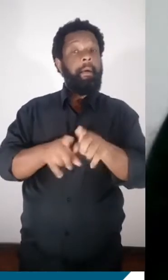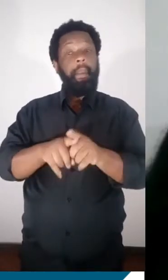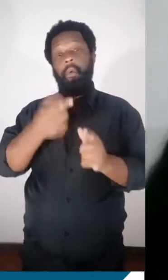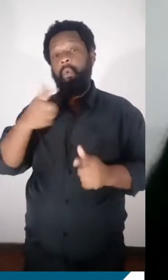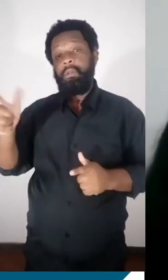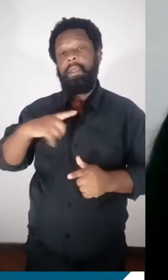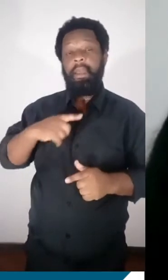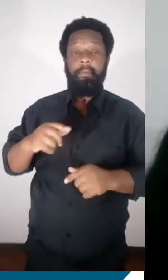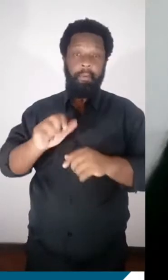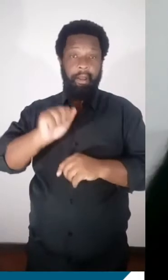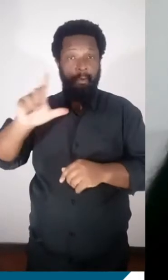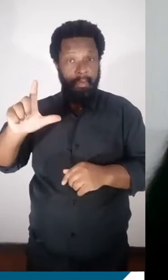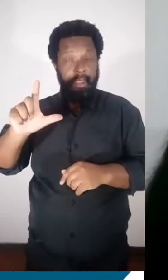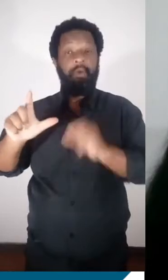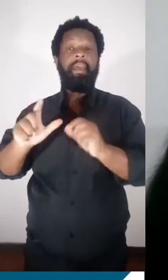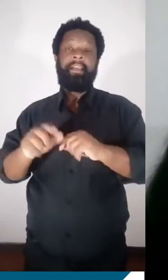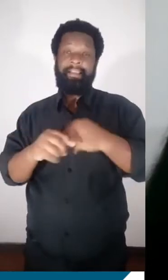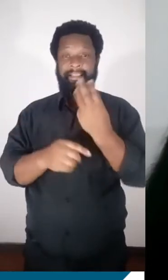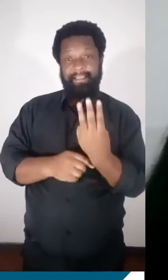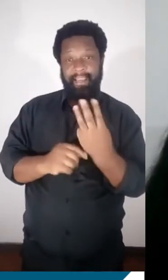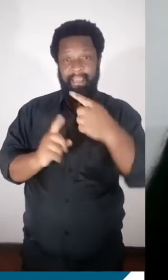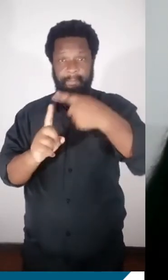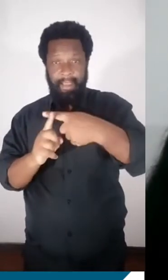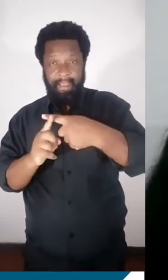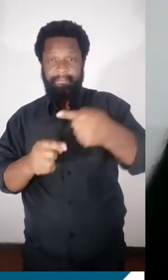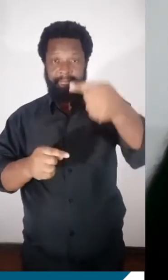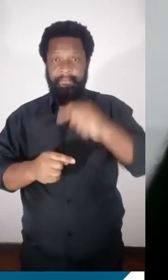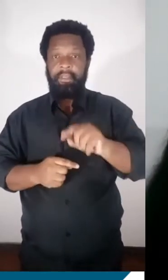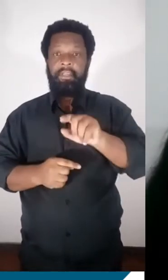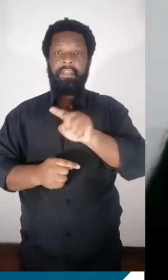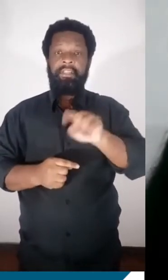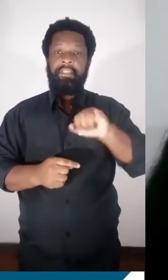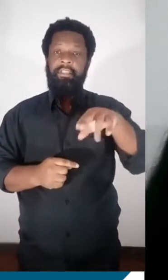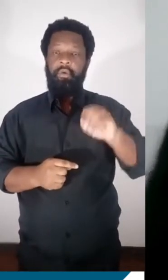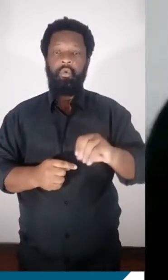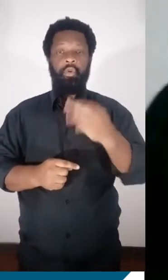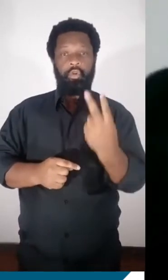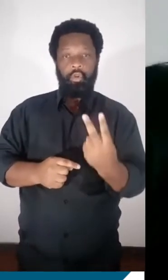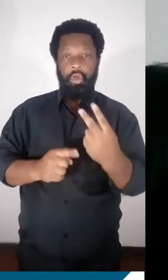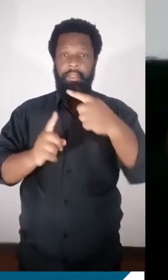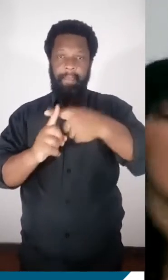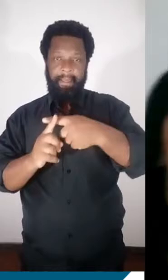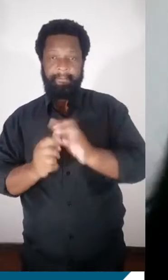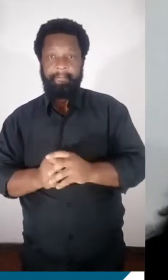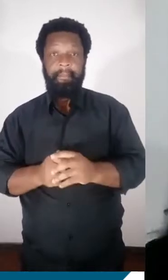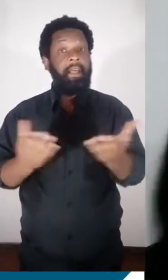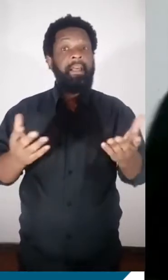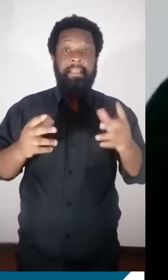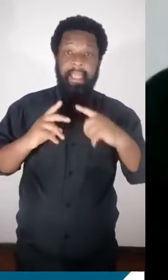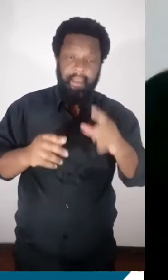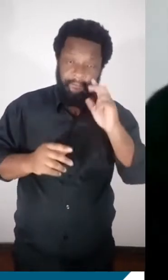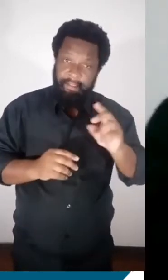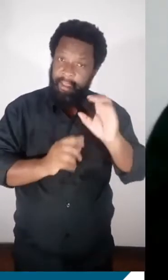E além desses, nós temos o alumínio com a carga 3 mais, o zinco 2 mais e a prata 1 mais. Então, quando,